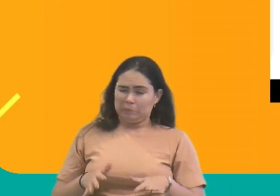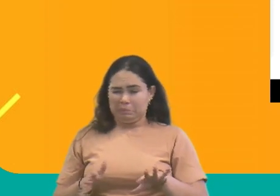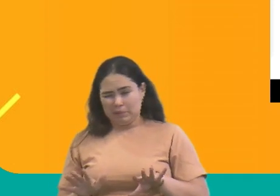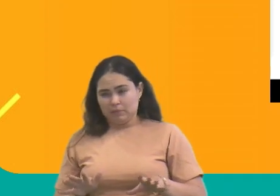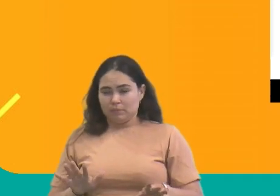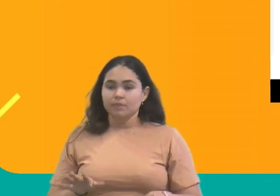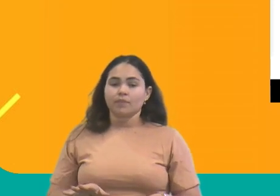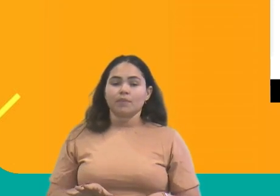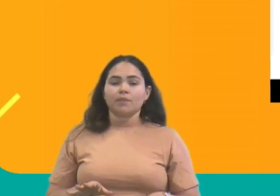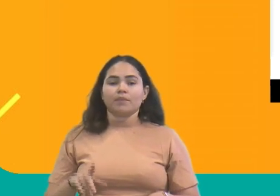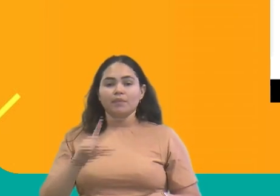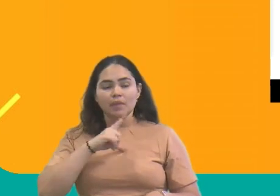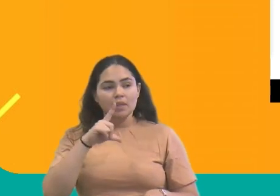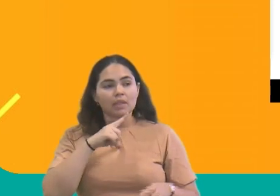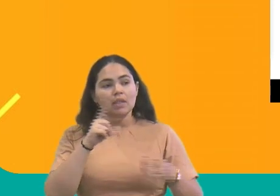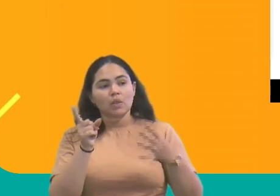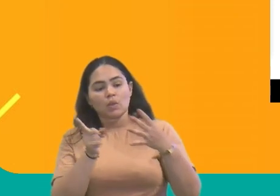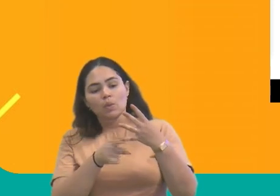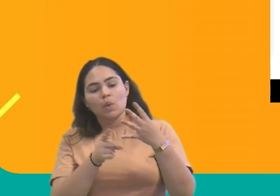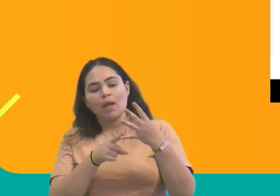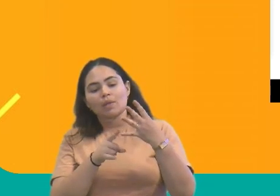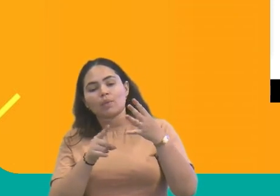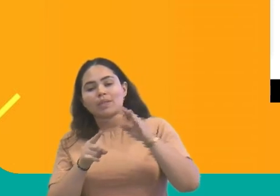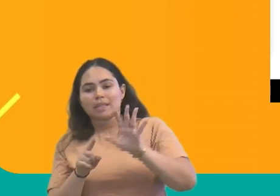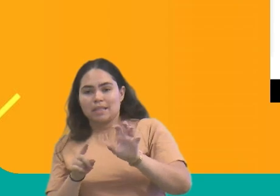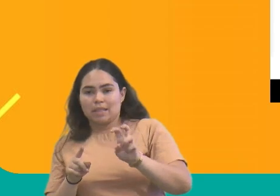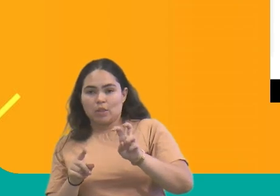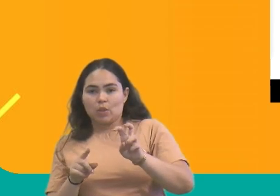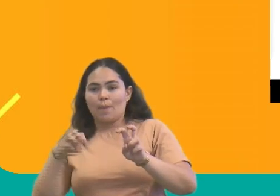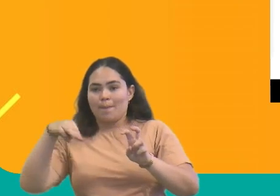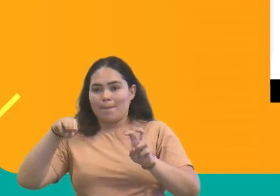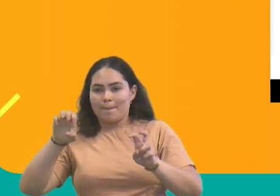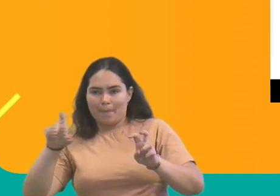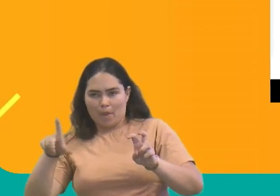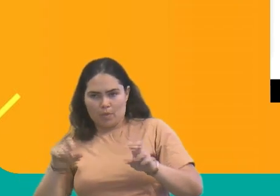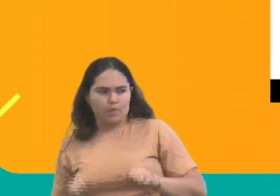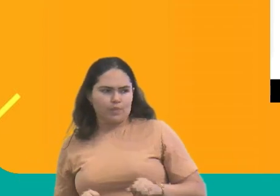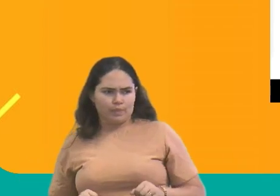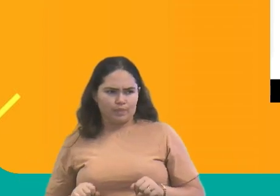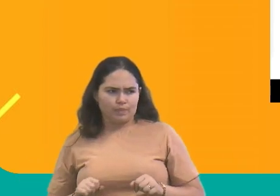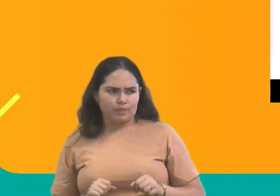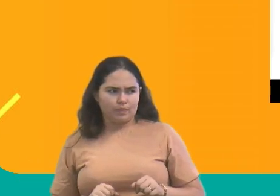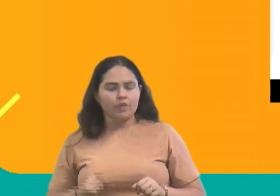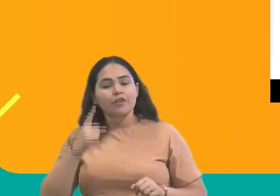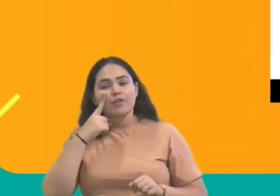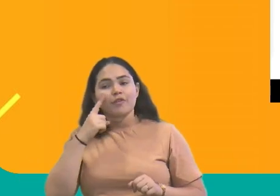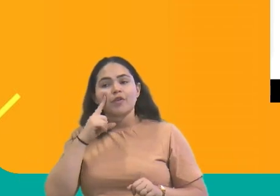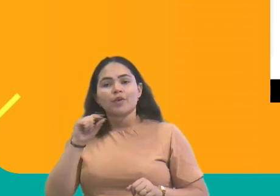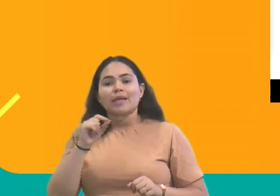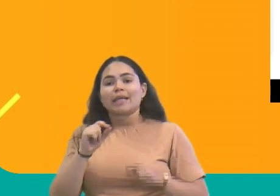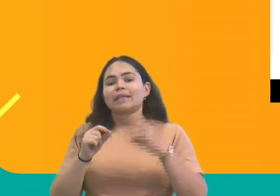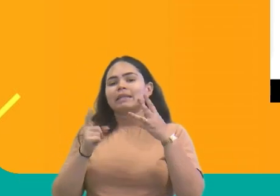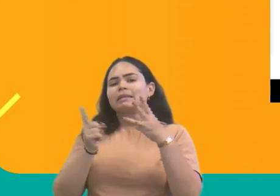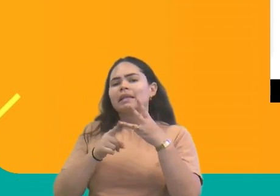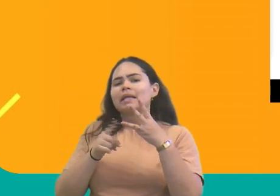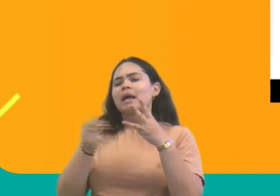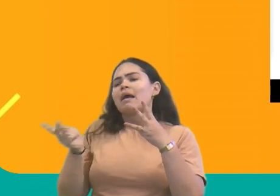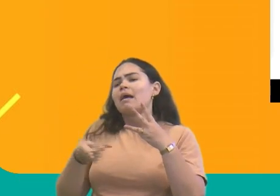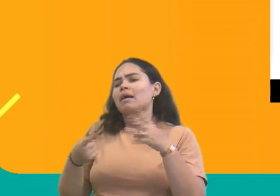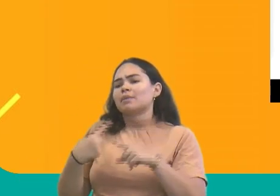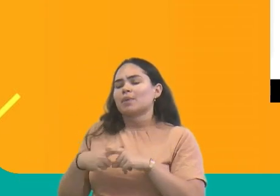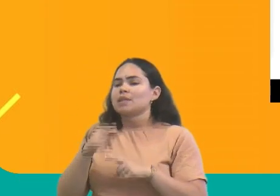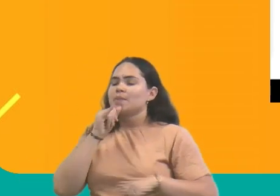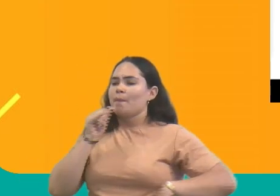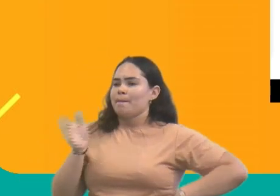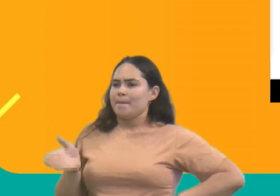né? Aí eu tenho, na 4 e na 5, mel. Mas vamos ver por que a 3 está errada.